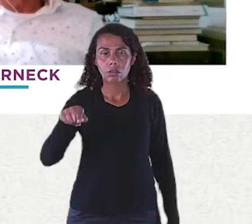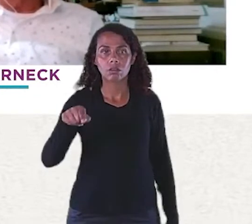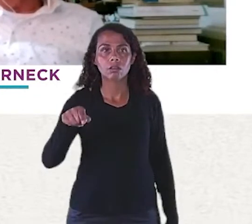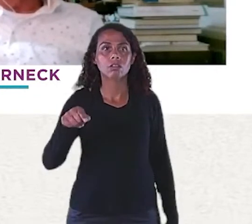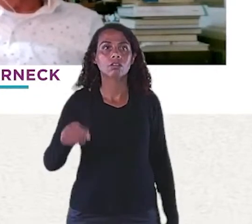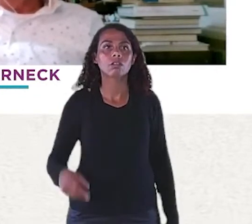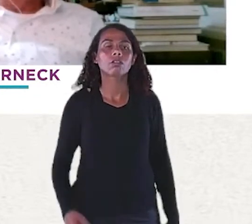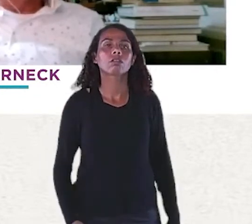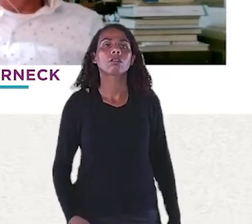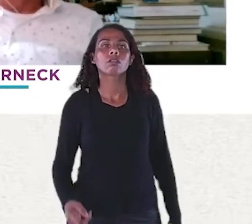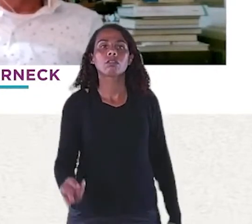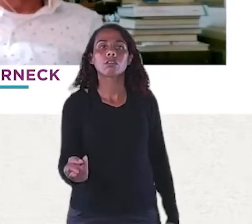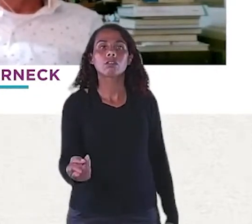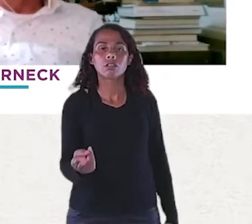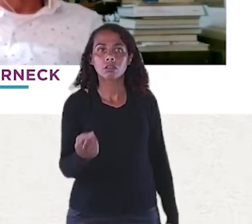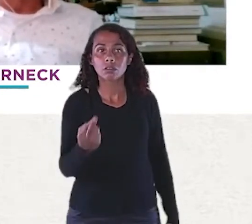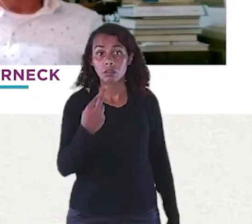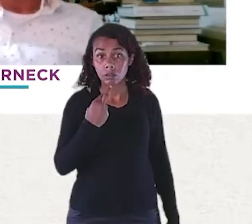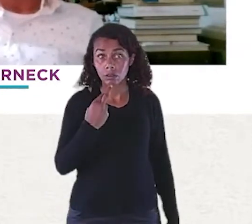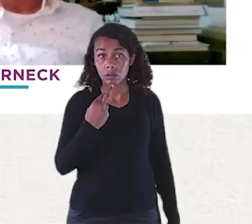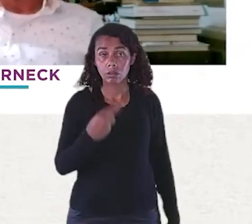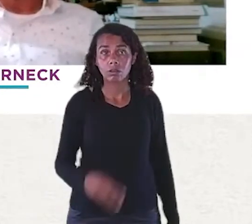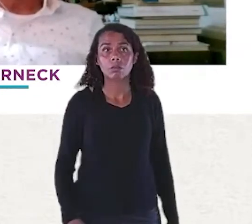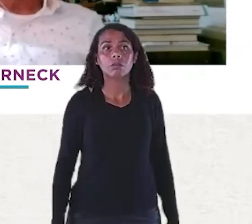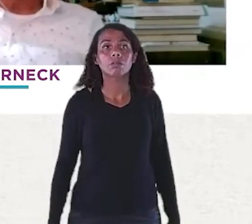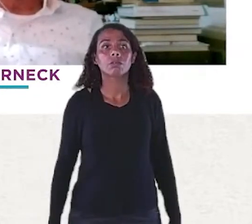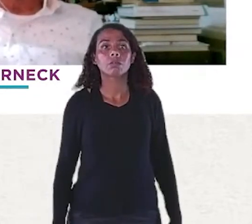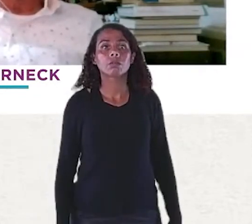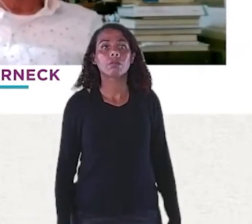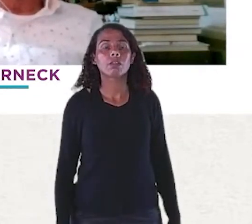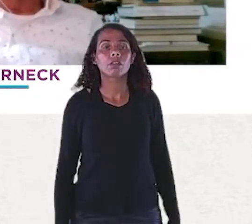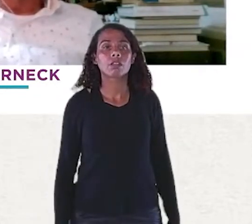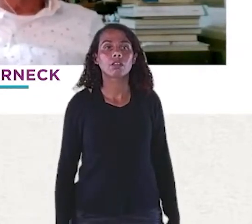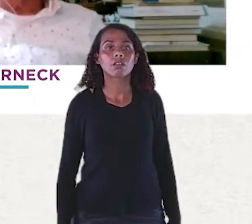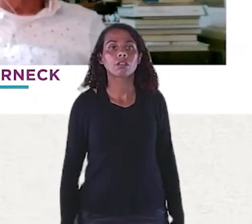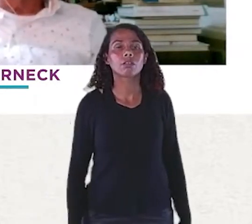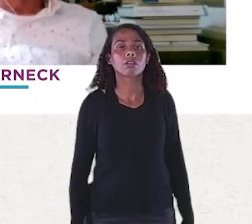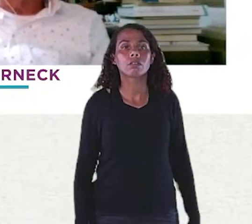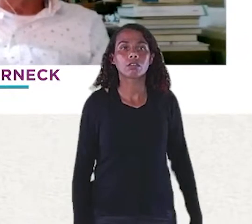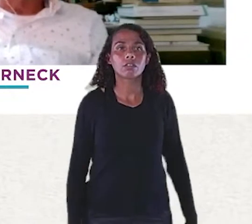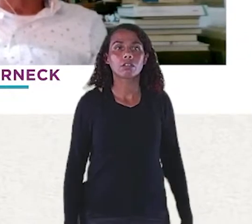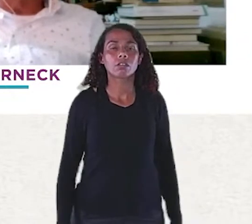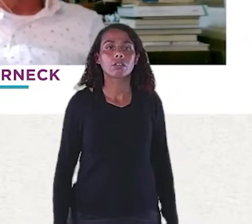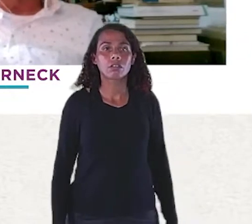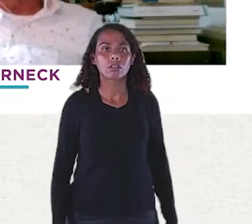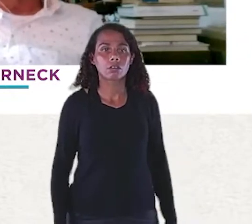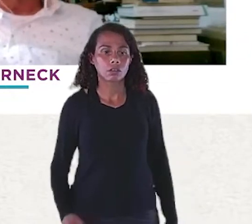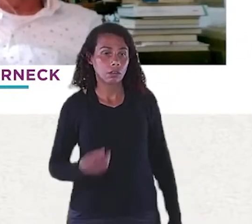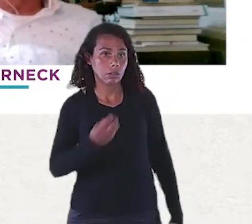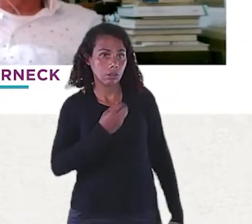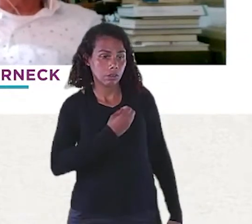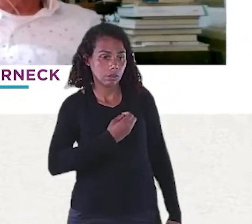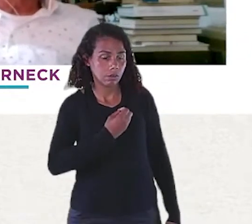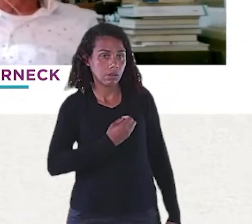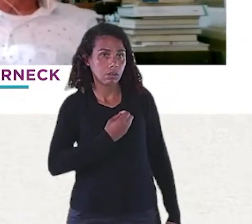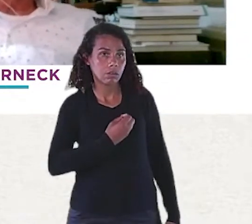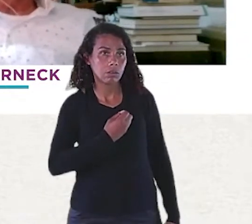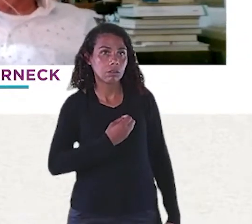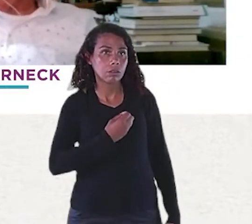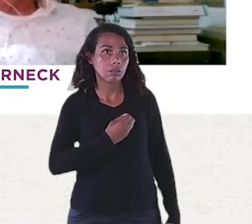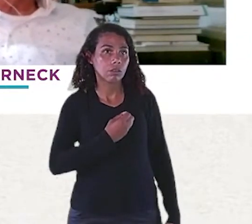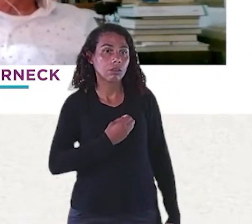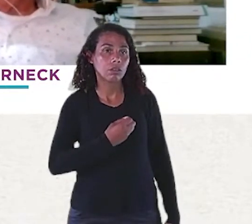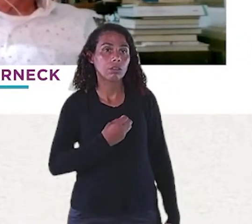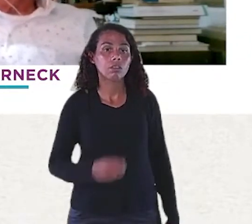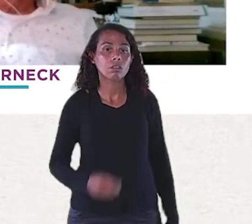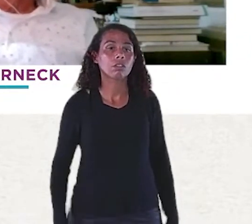que tinha refletido, mentira, refletiu nem uma fração de segundo, né? E que a vida dele não era diferente do Vargas Llosa, tinha